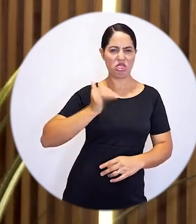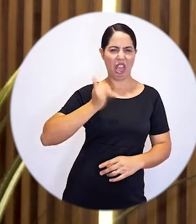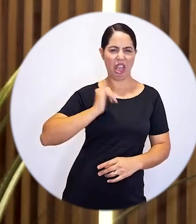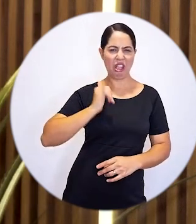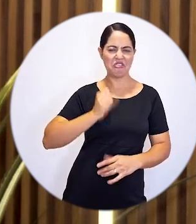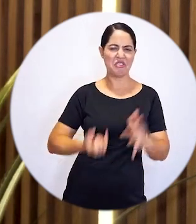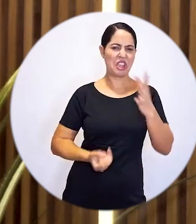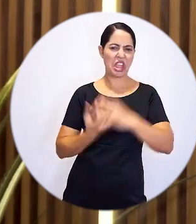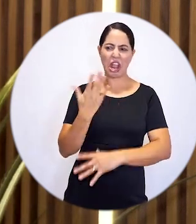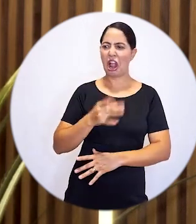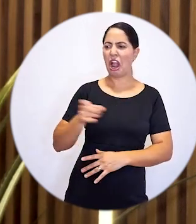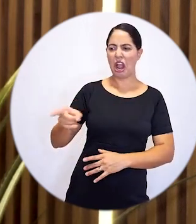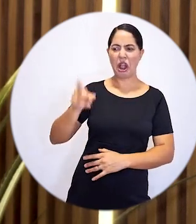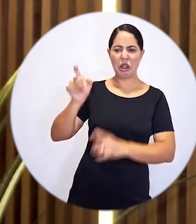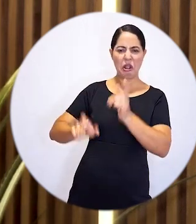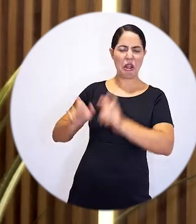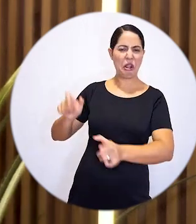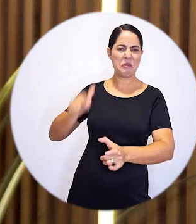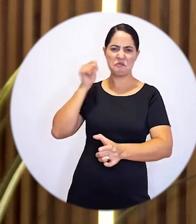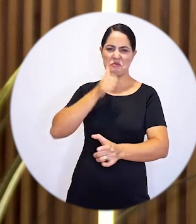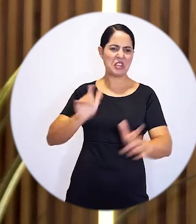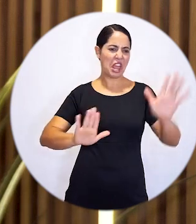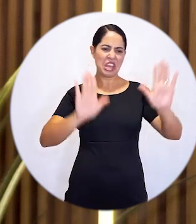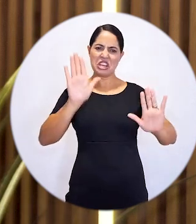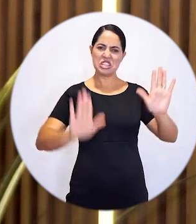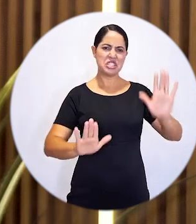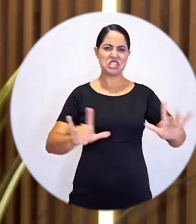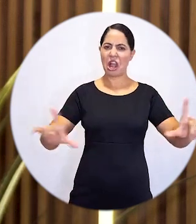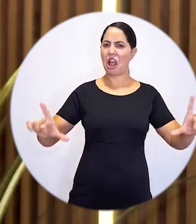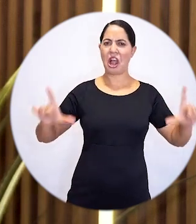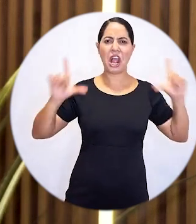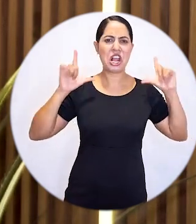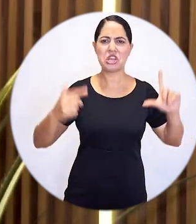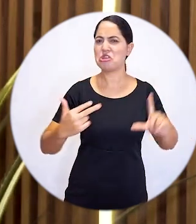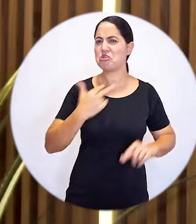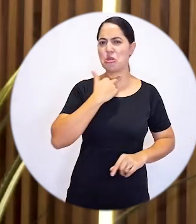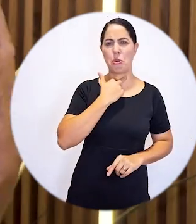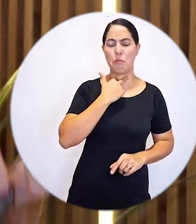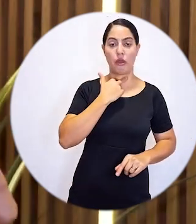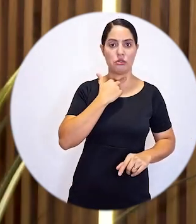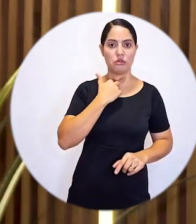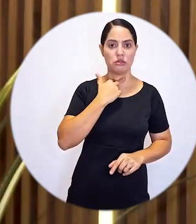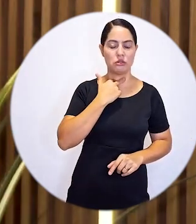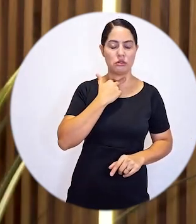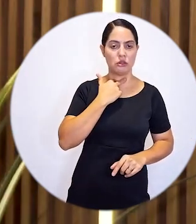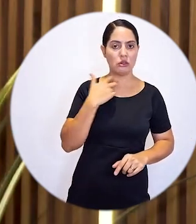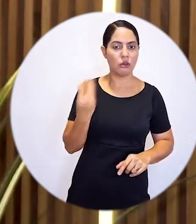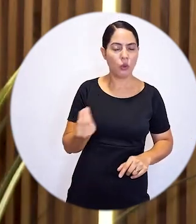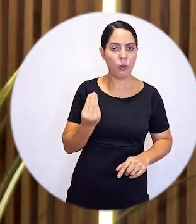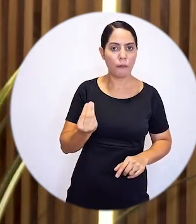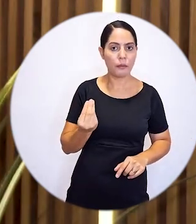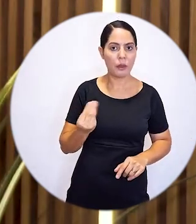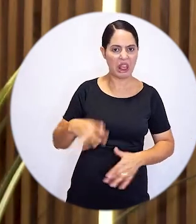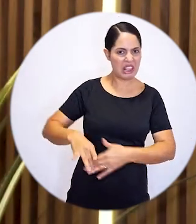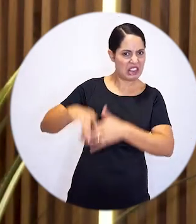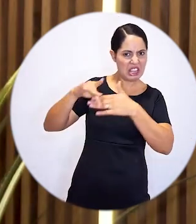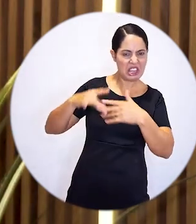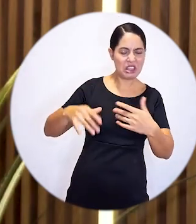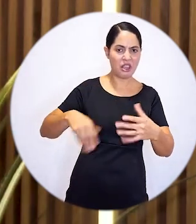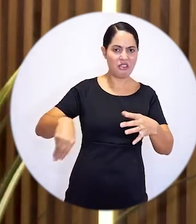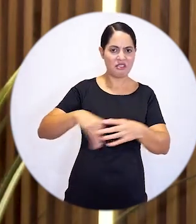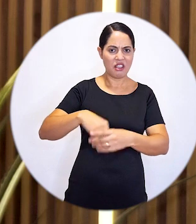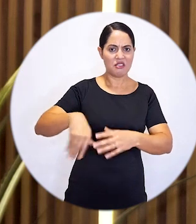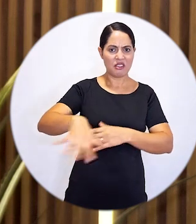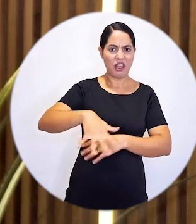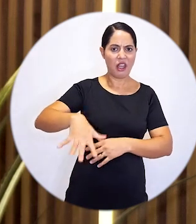que são criadas para que as mulheres não se candidatem, não se coloquem como protagonistas e como líderes